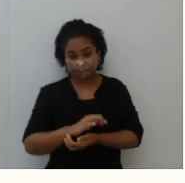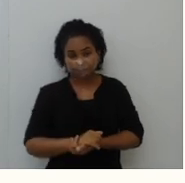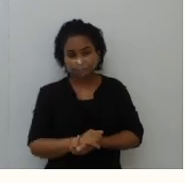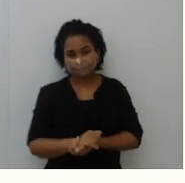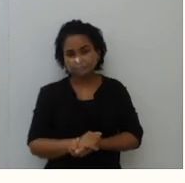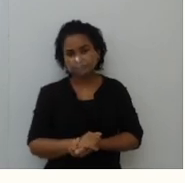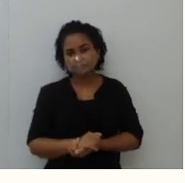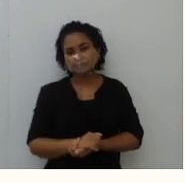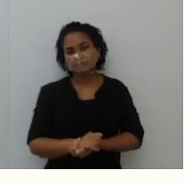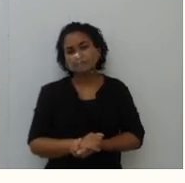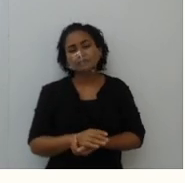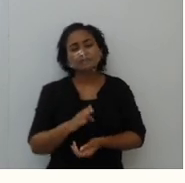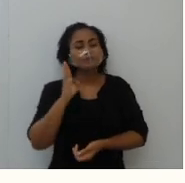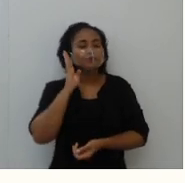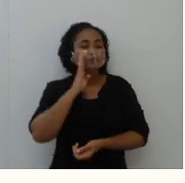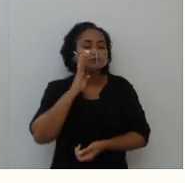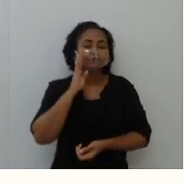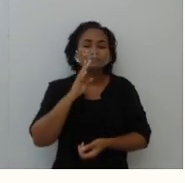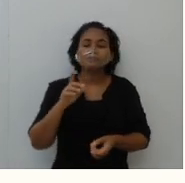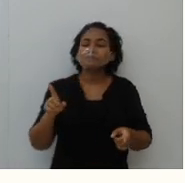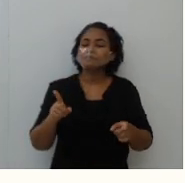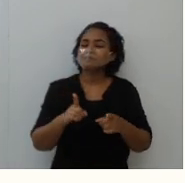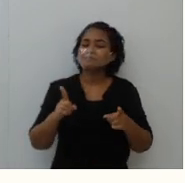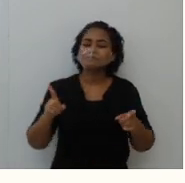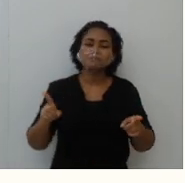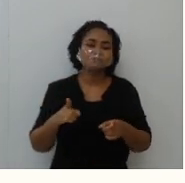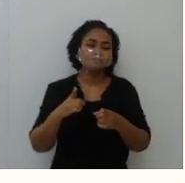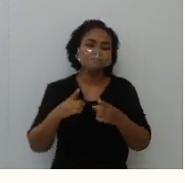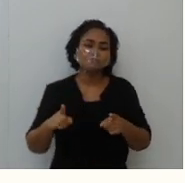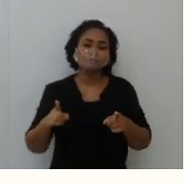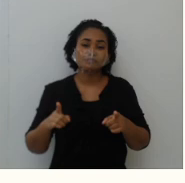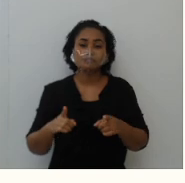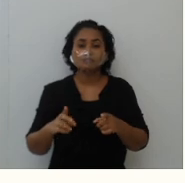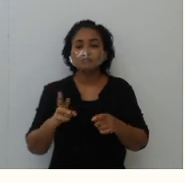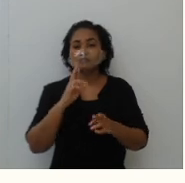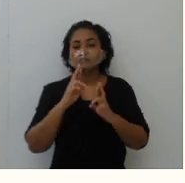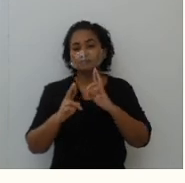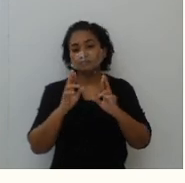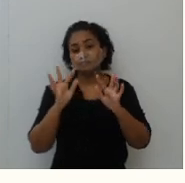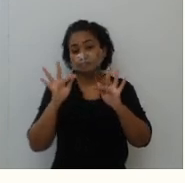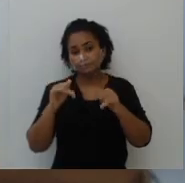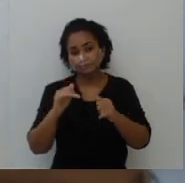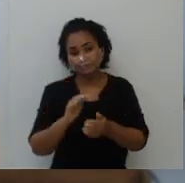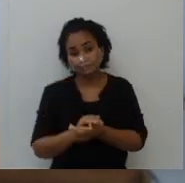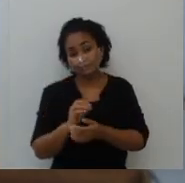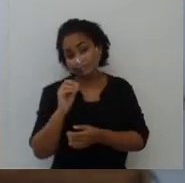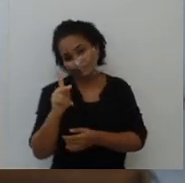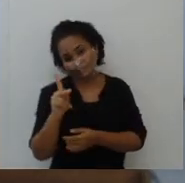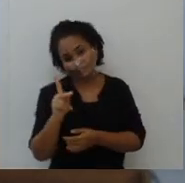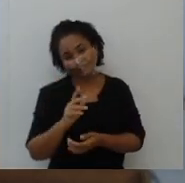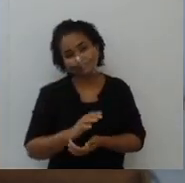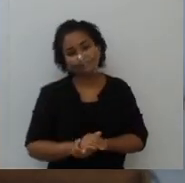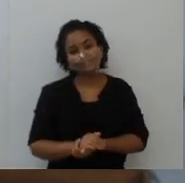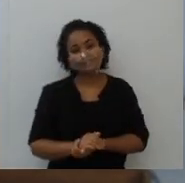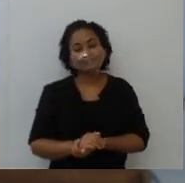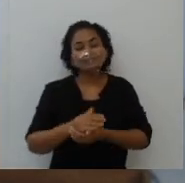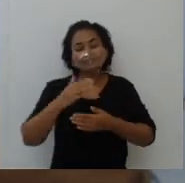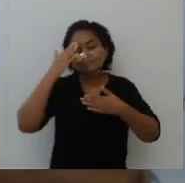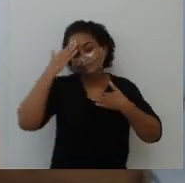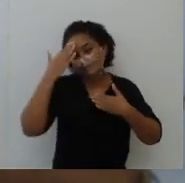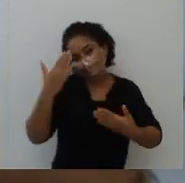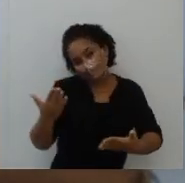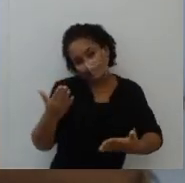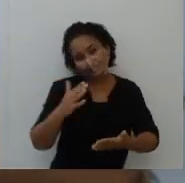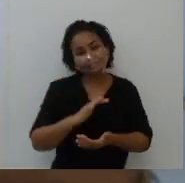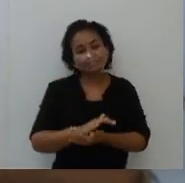Essa música é bem legal, o clipe também, e aí tá aí a resposta para vocês. Ok, guys, thank you very